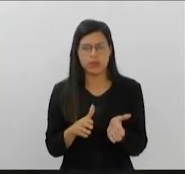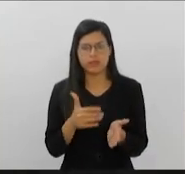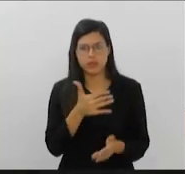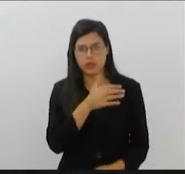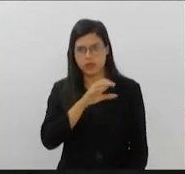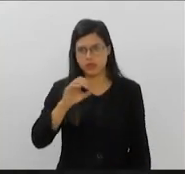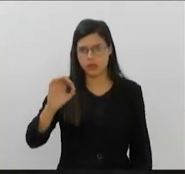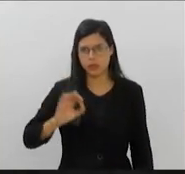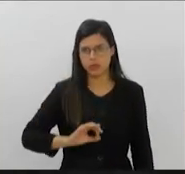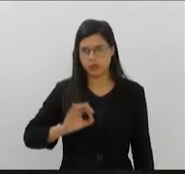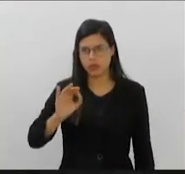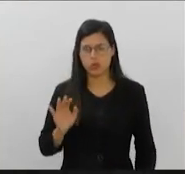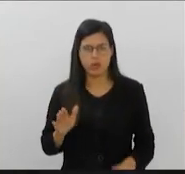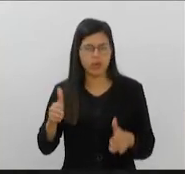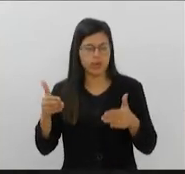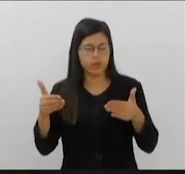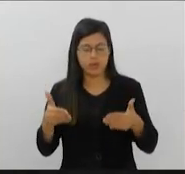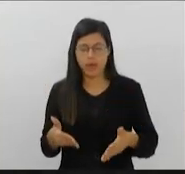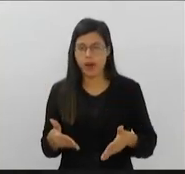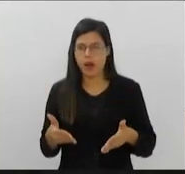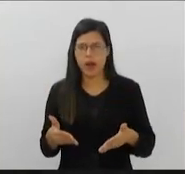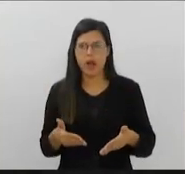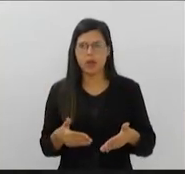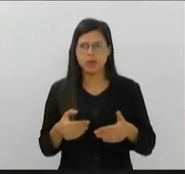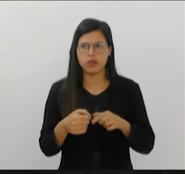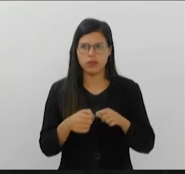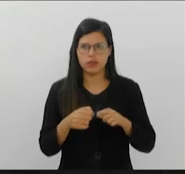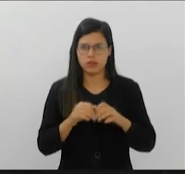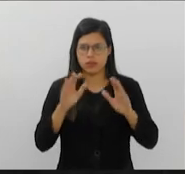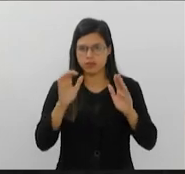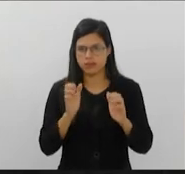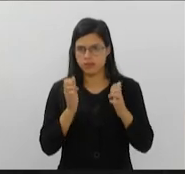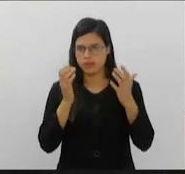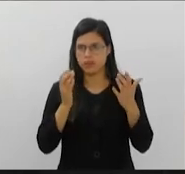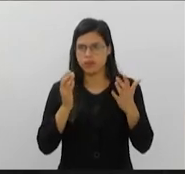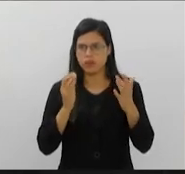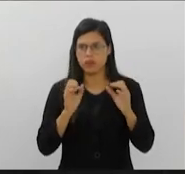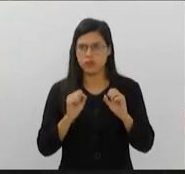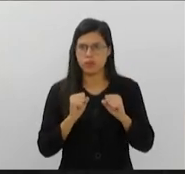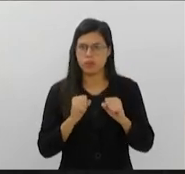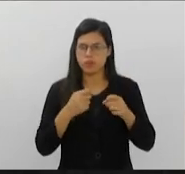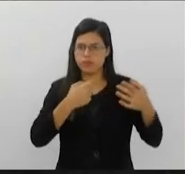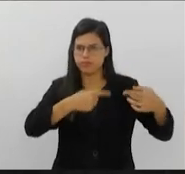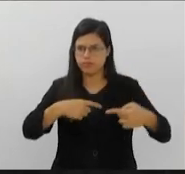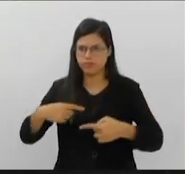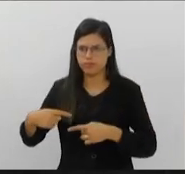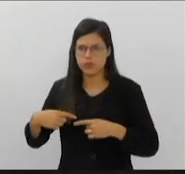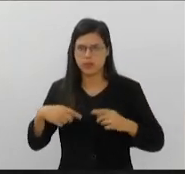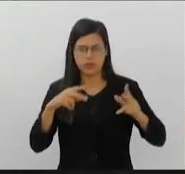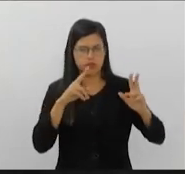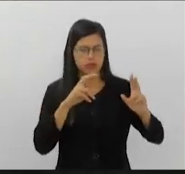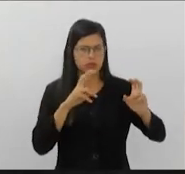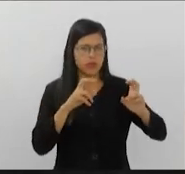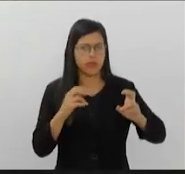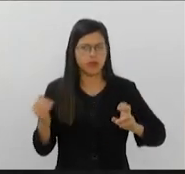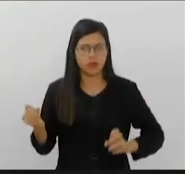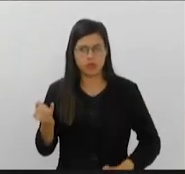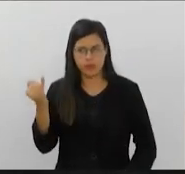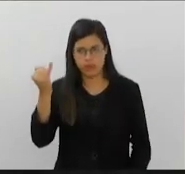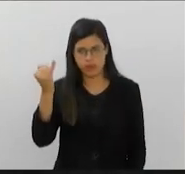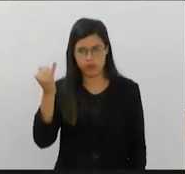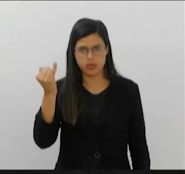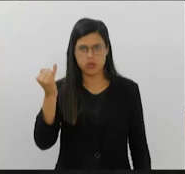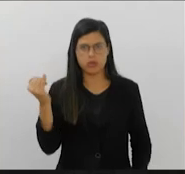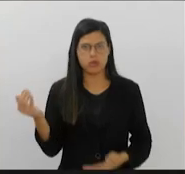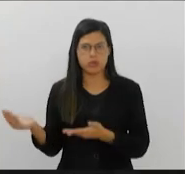Barão, em total apoio para a realização desse evento e que a gente possa discutir essas temáticas bastante relevantes e importantes para a